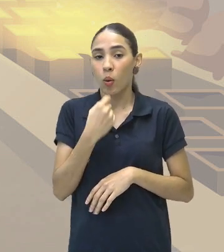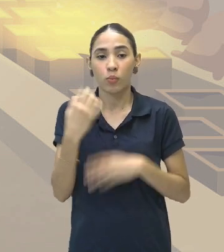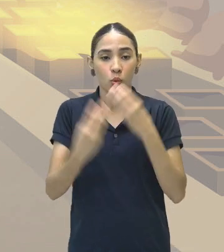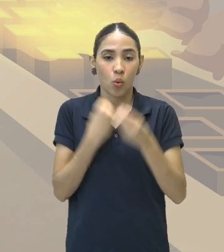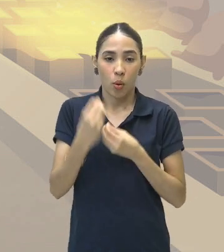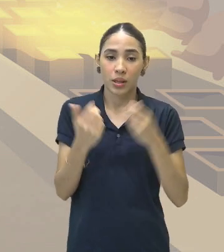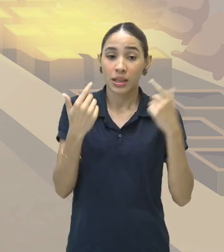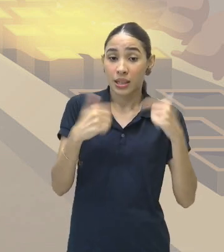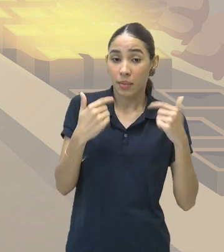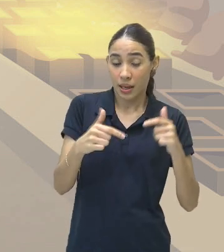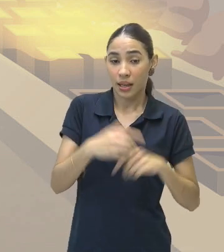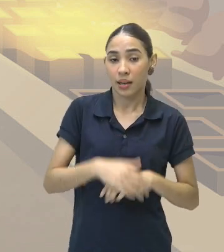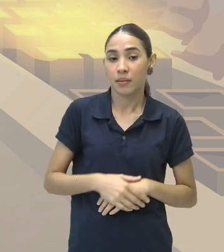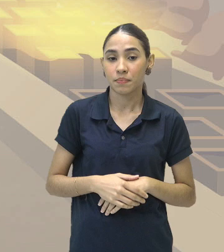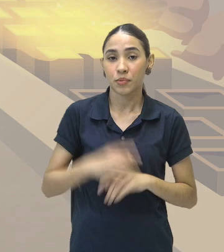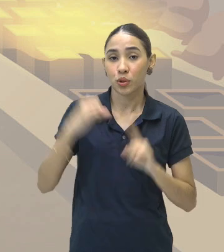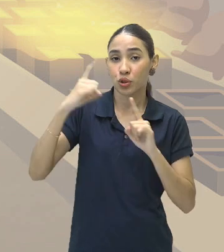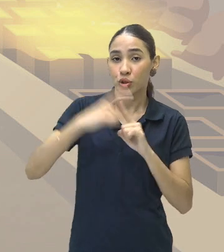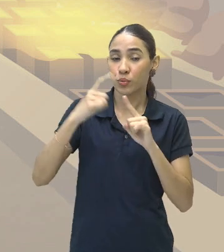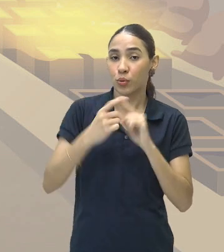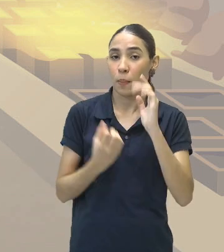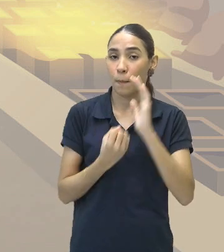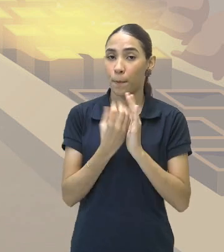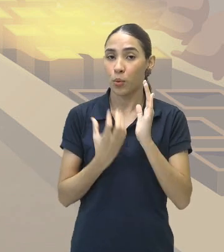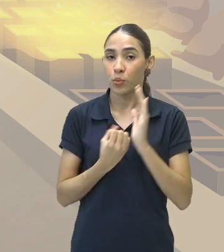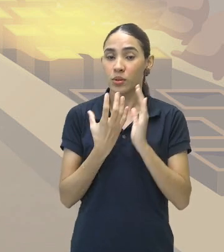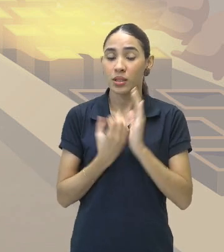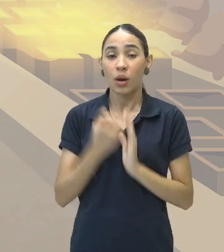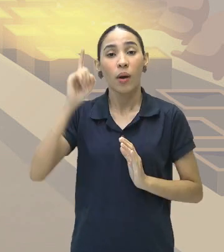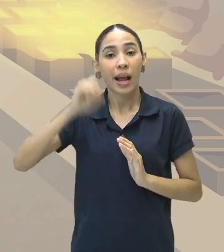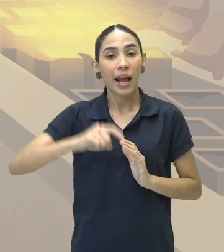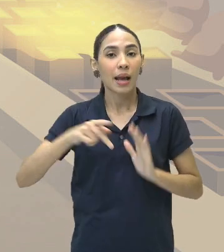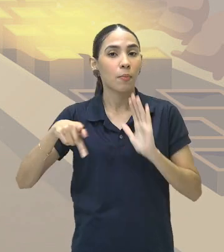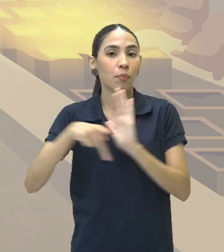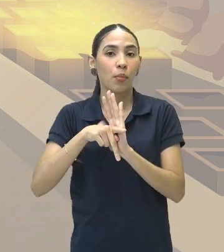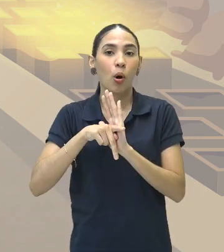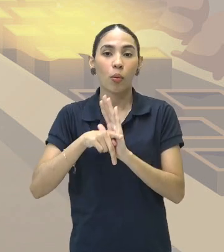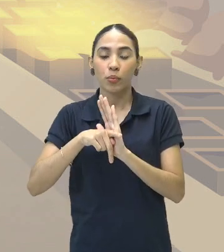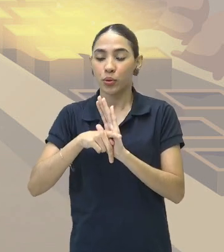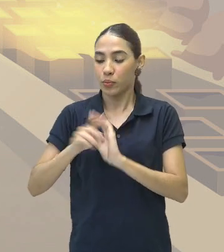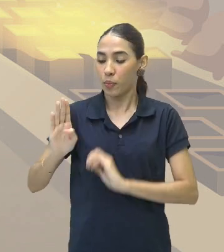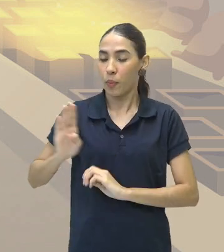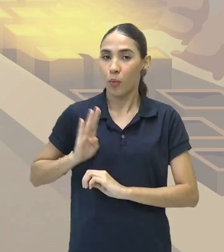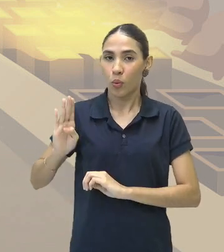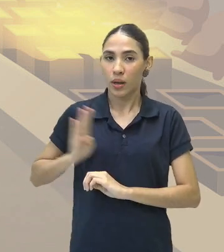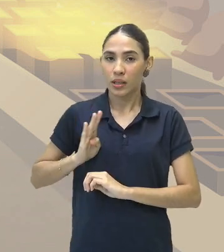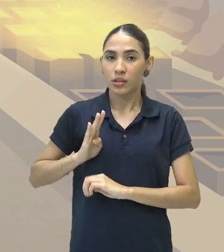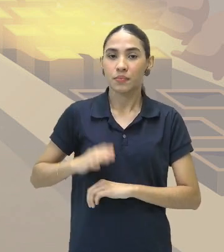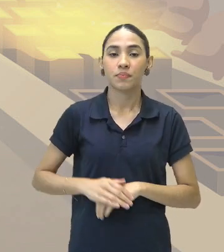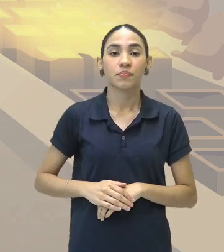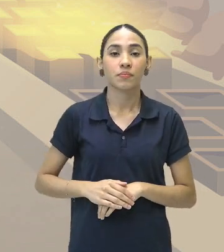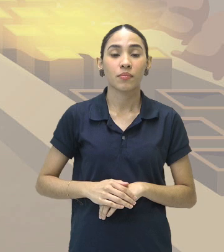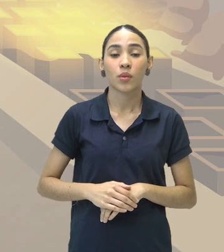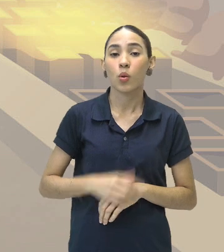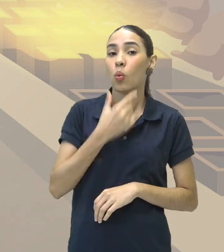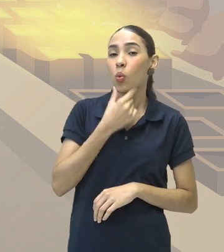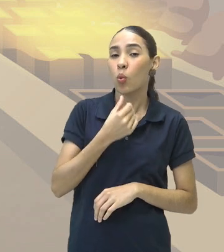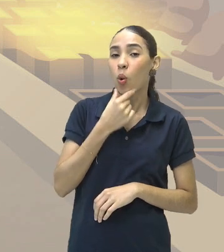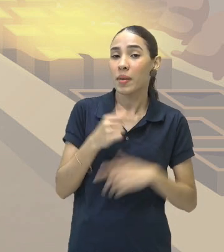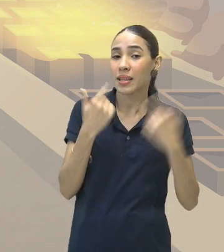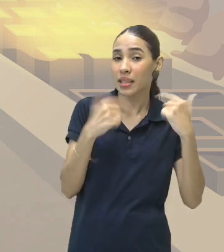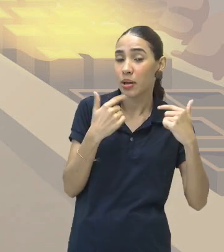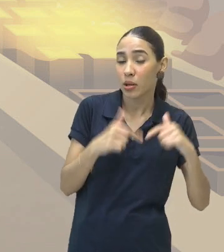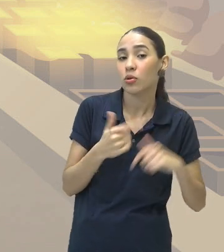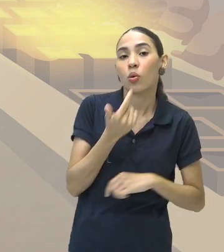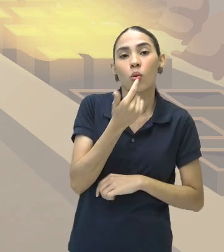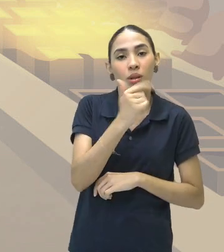serviços. E esses meios de produção pertencem à burguesia. O operário, o proletário, ele não possui